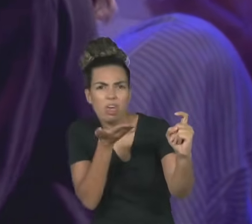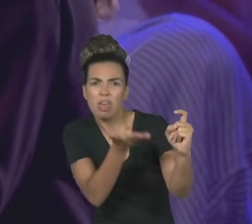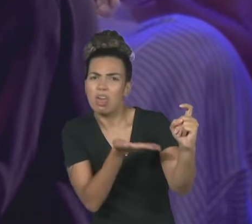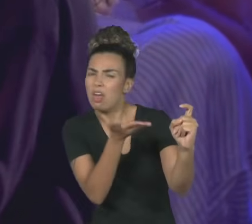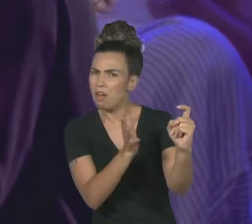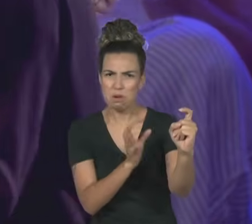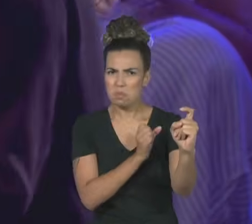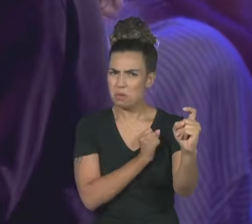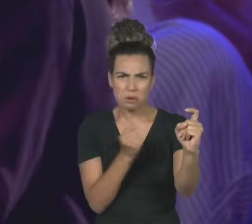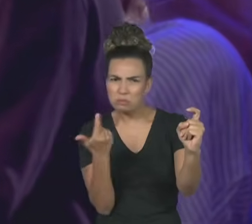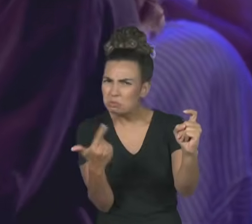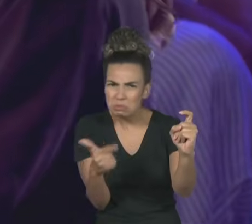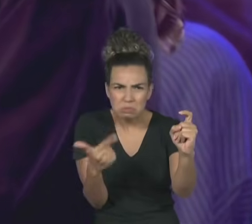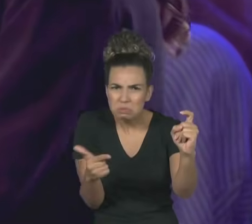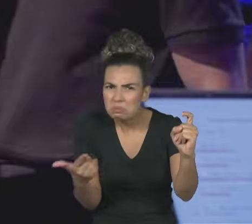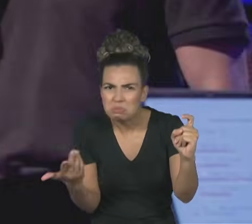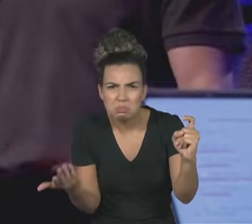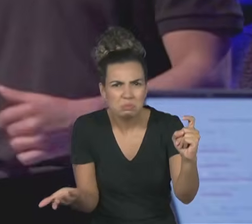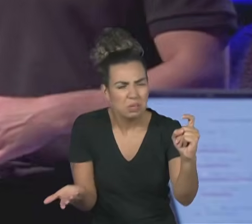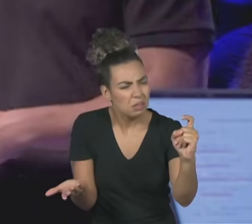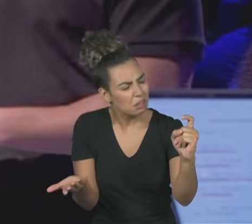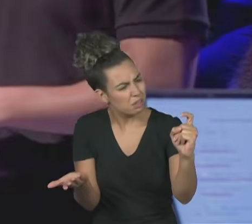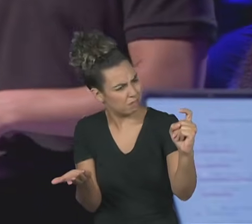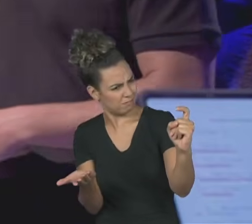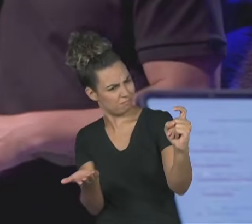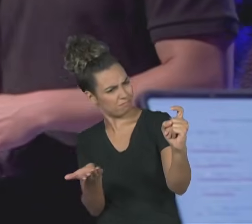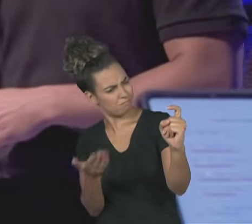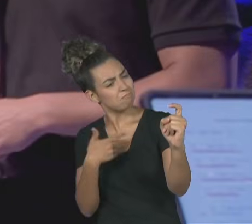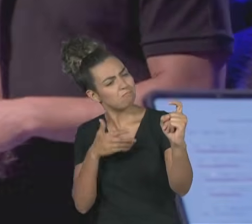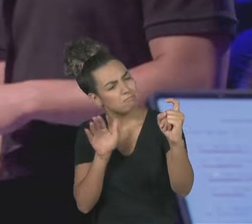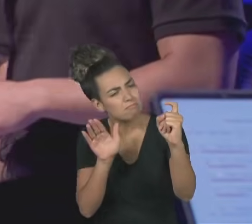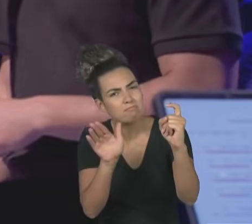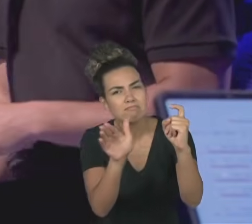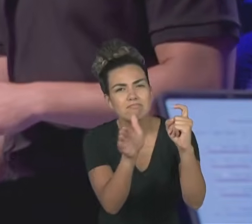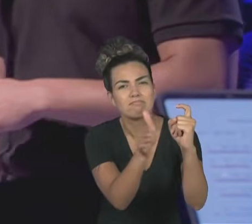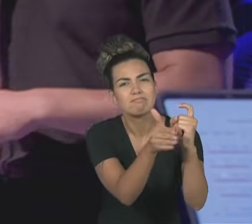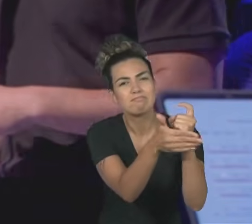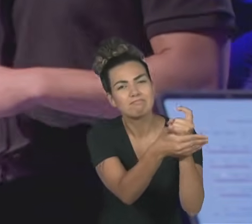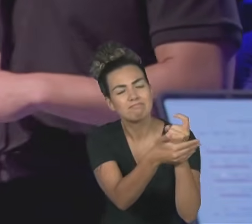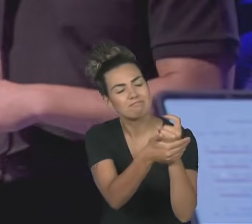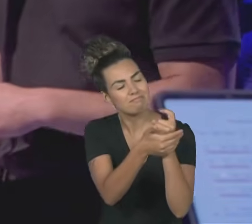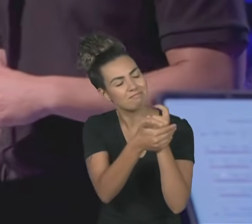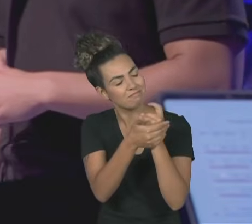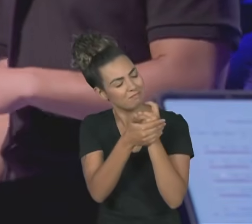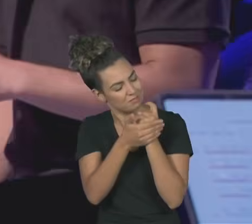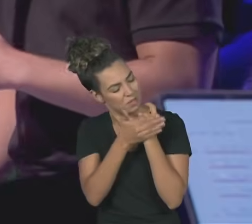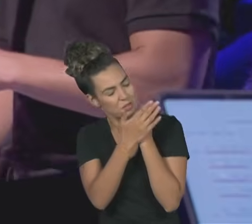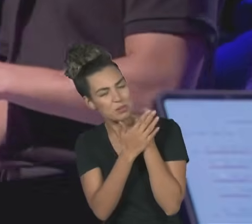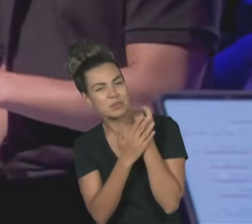falso amor. Dei afeto e carinho